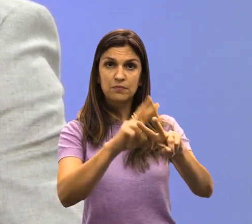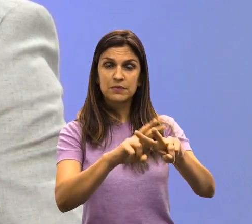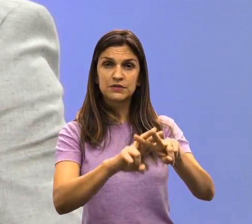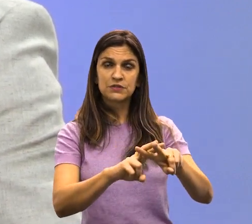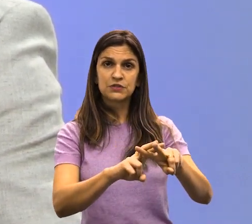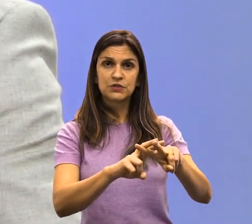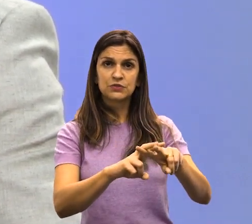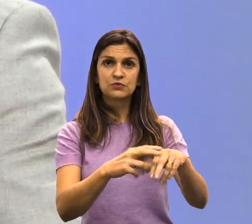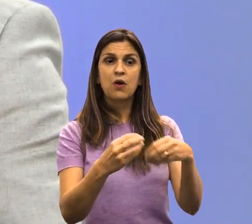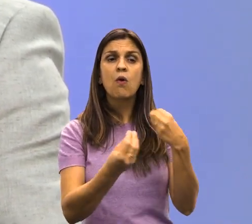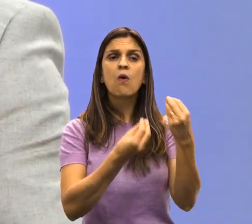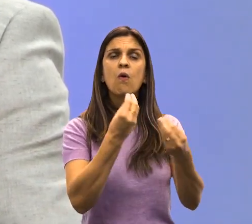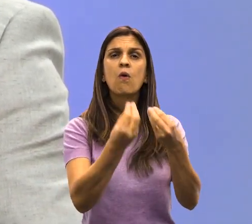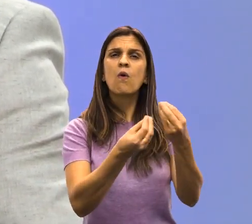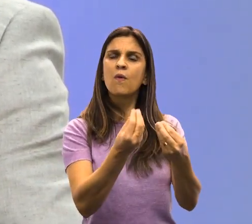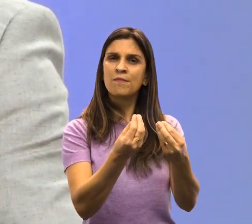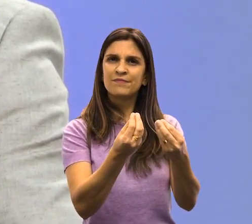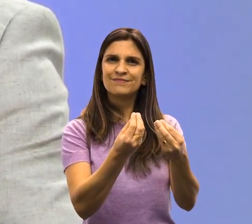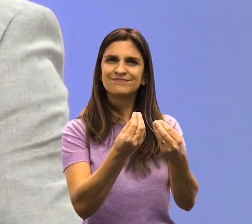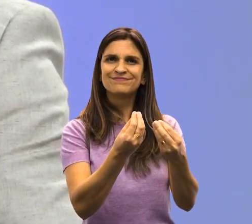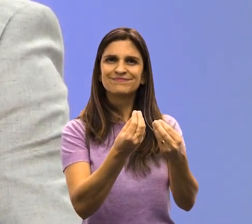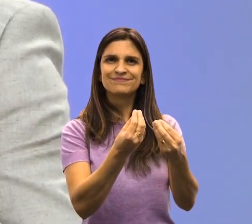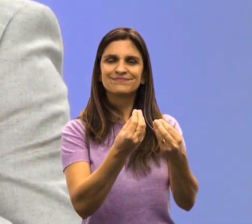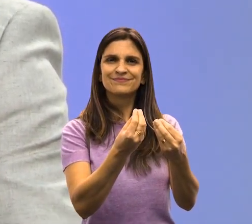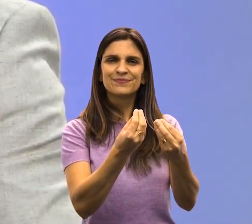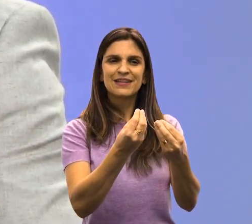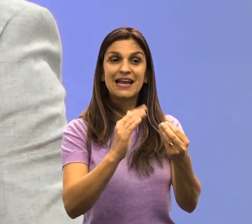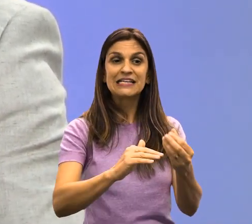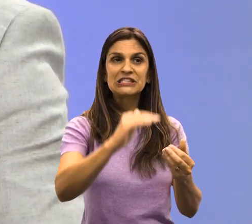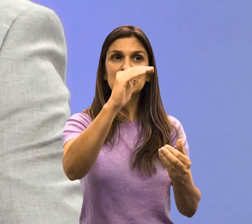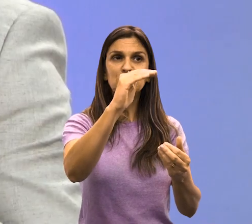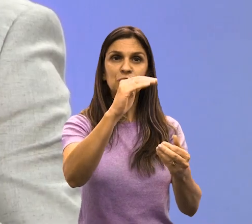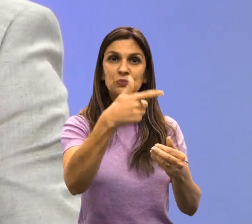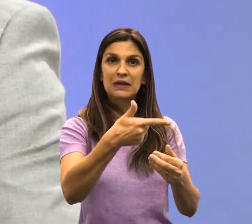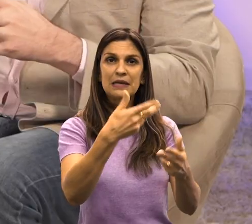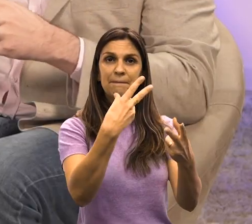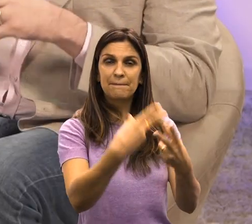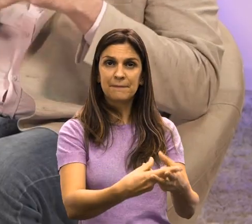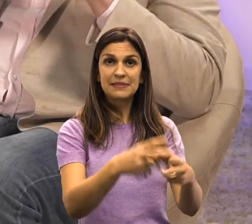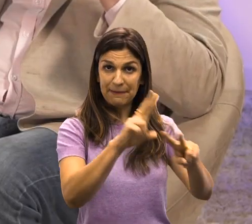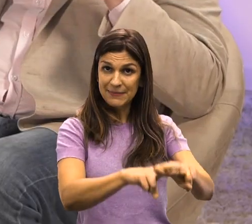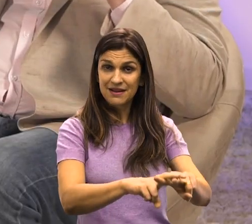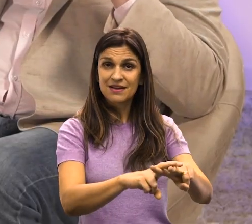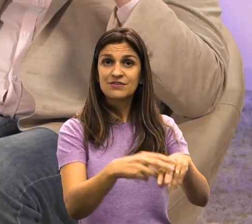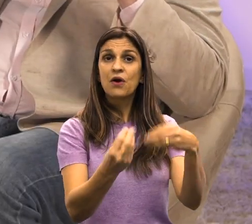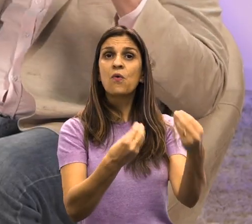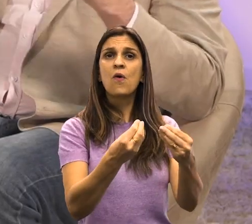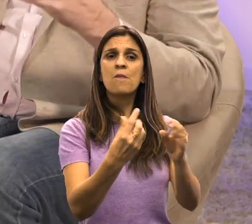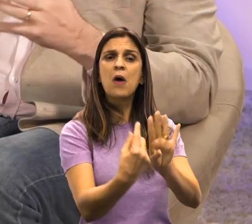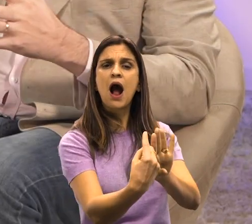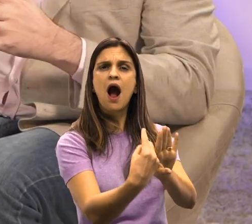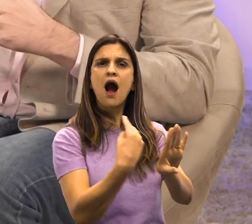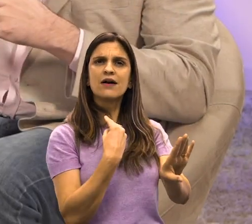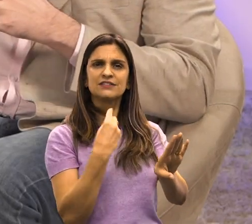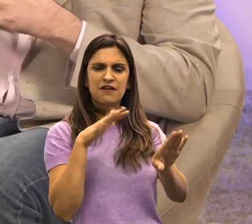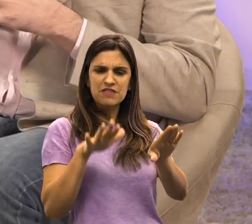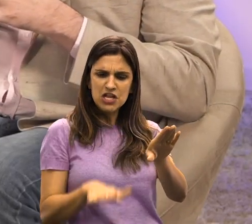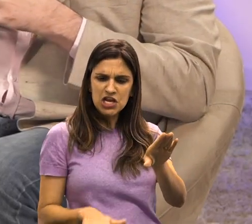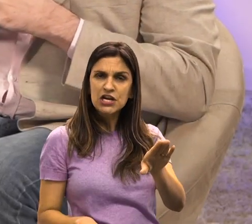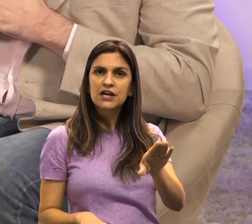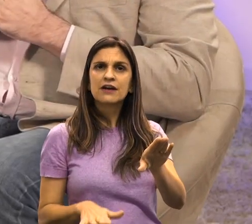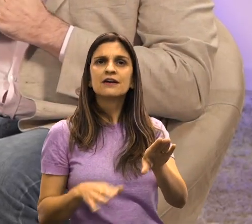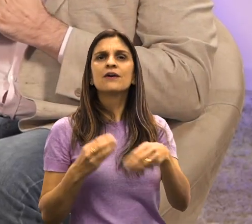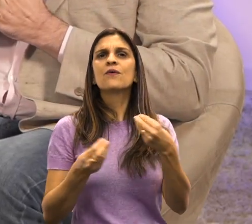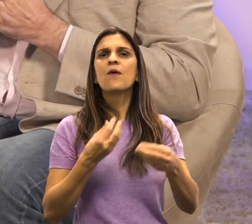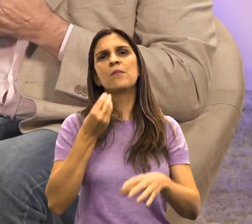de campo, você vai entender, né, a importância do brincar, a importância desse plano municipal da